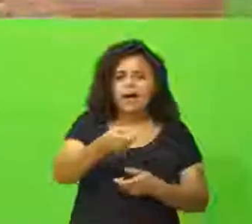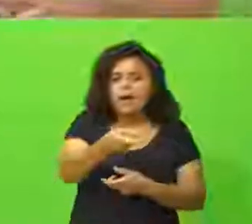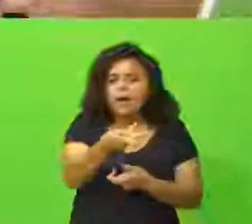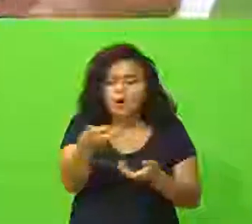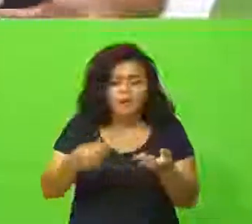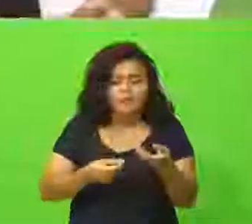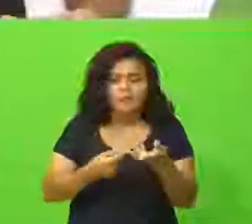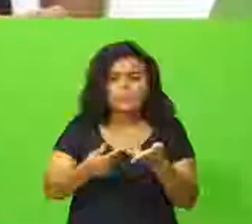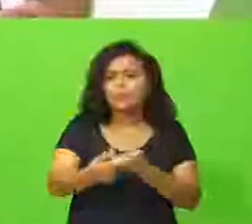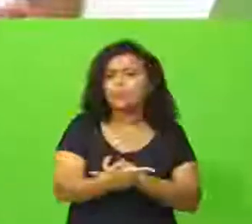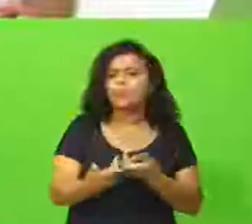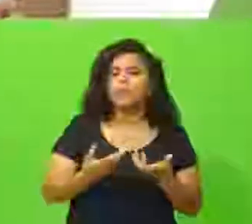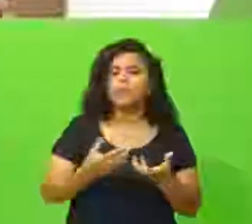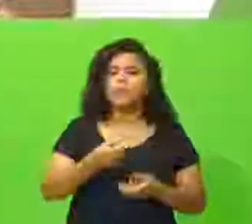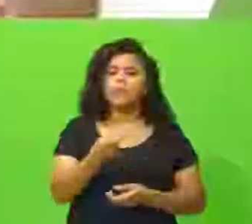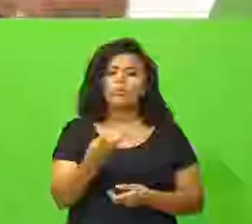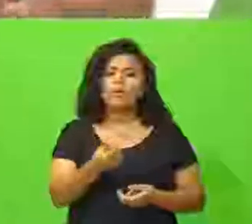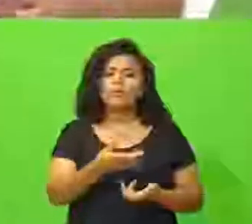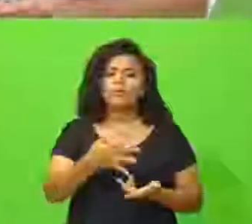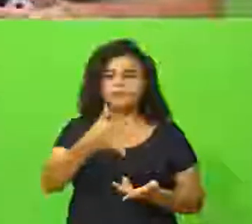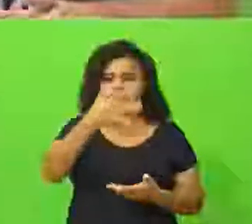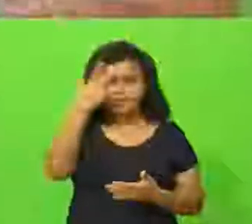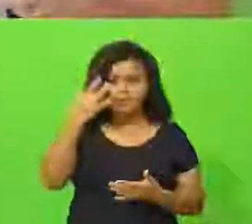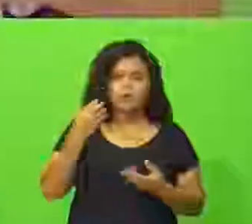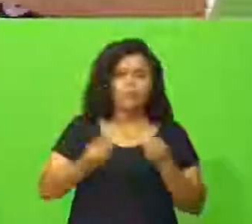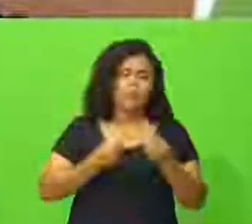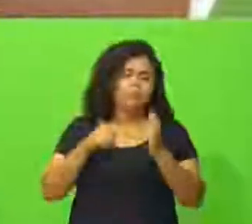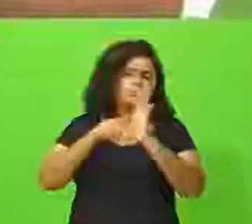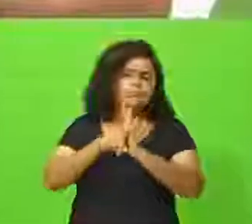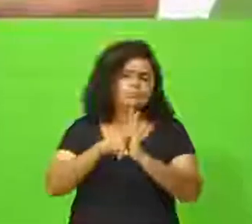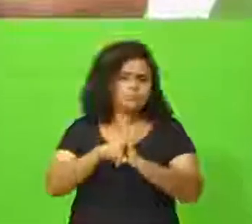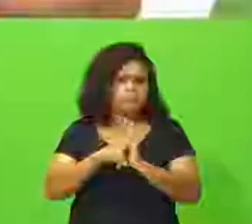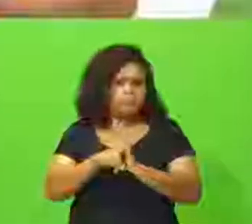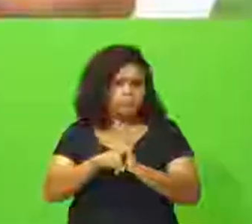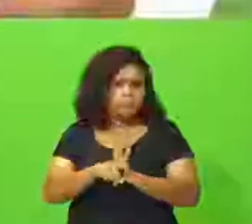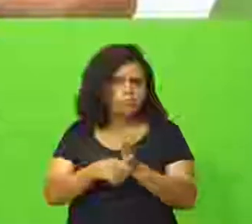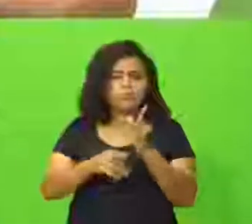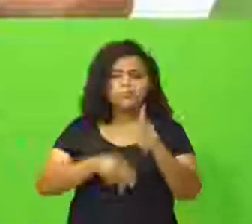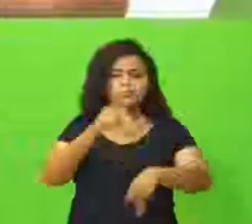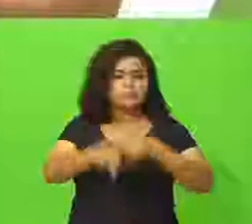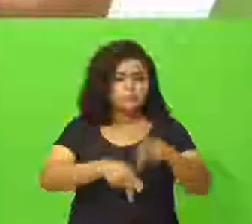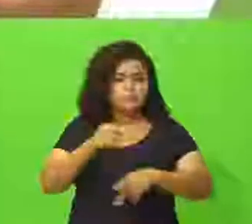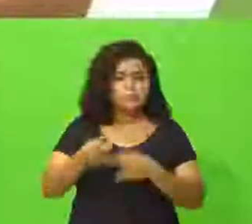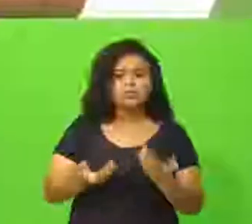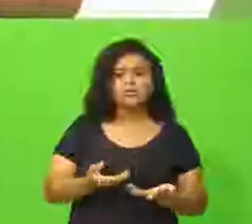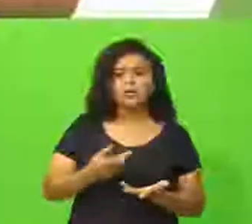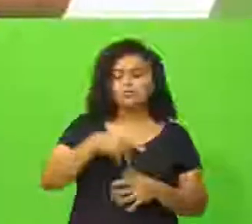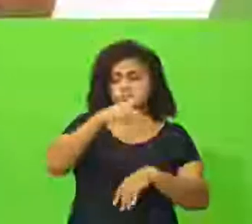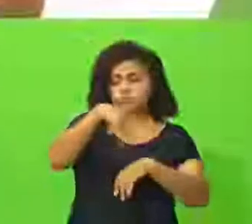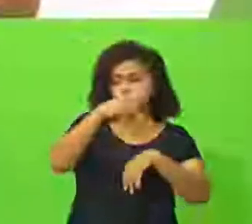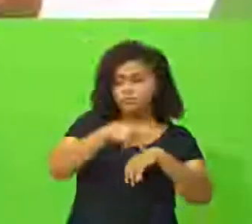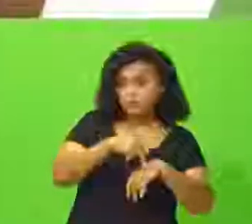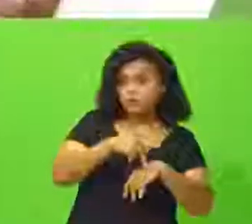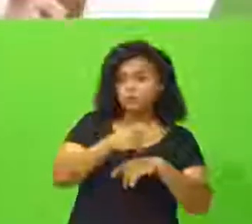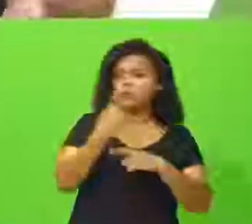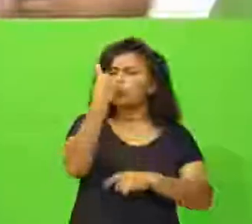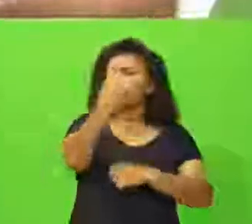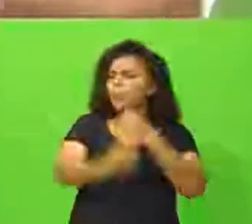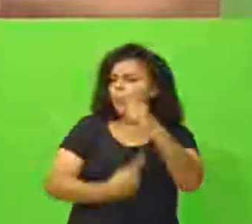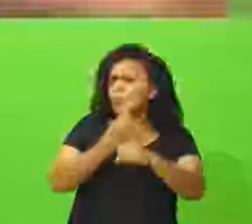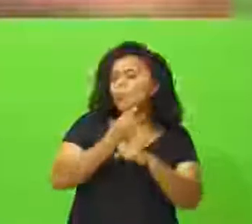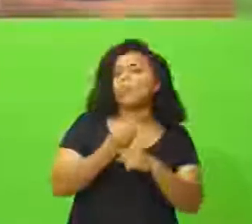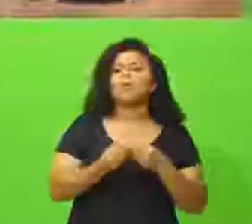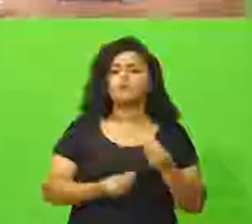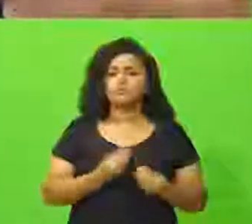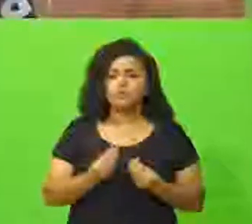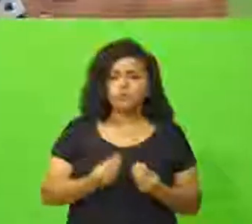que colhe informações sobre a população de um determinado país durante um ano. No caso do Brasil,